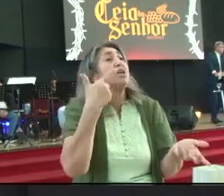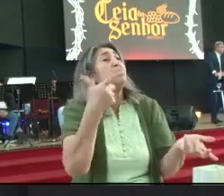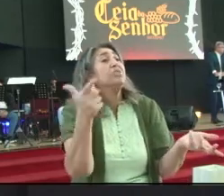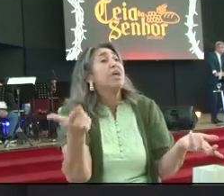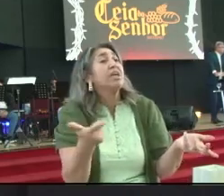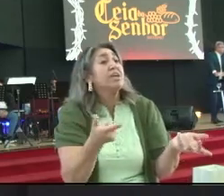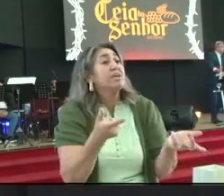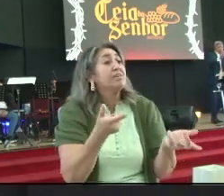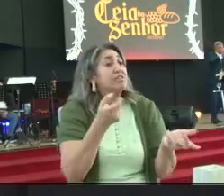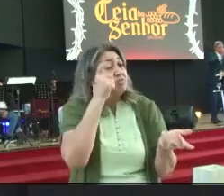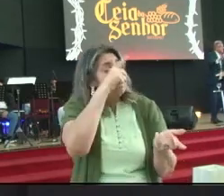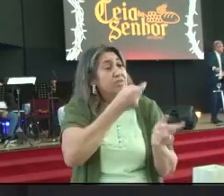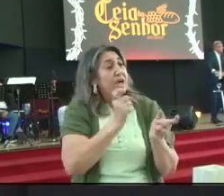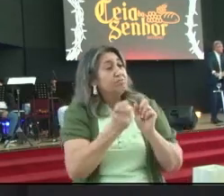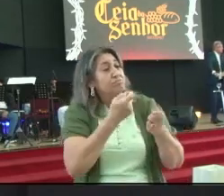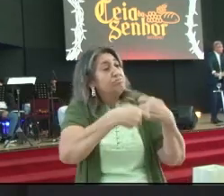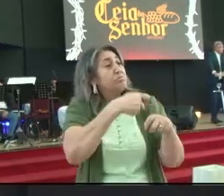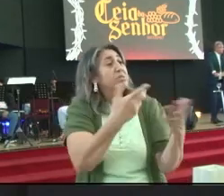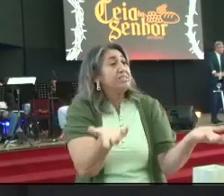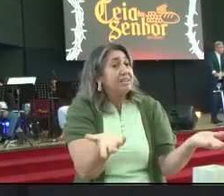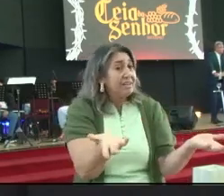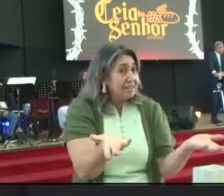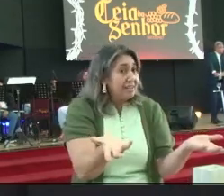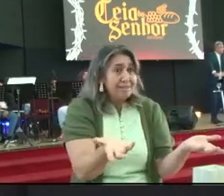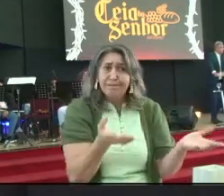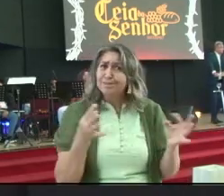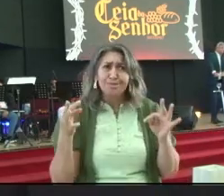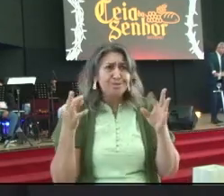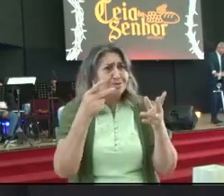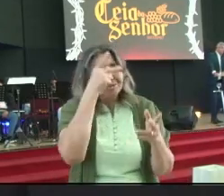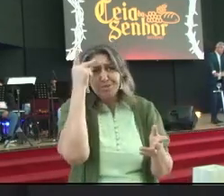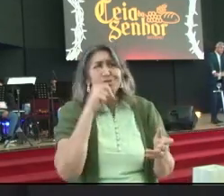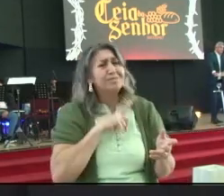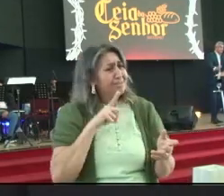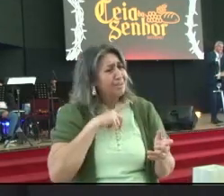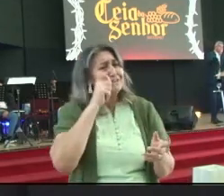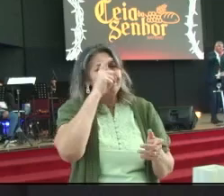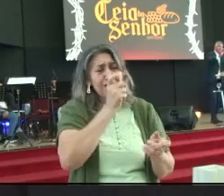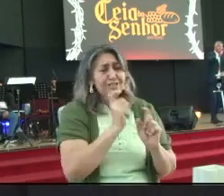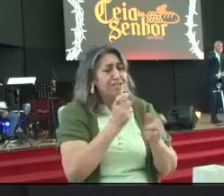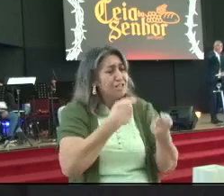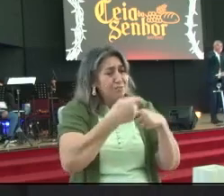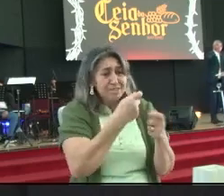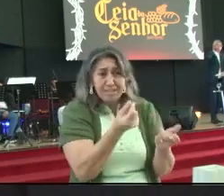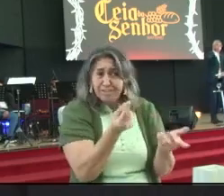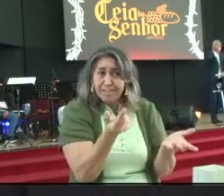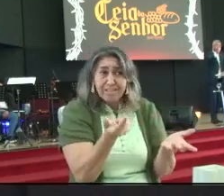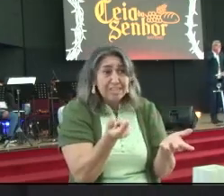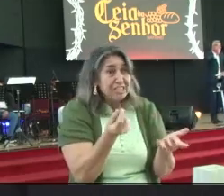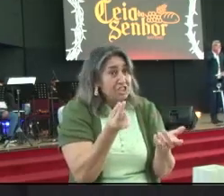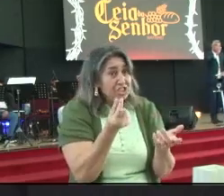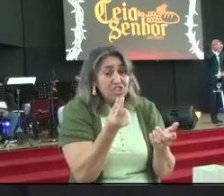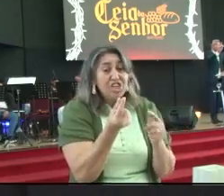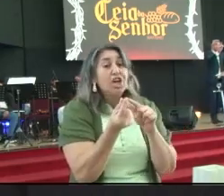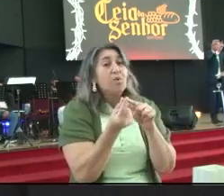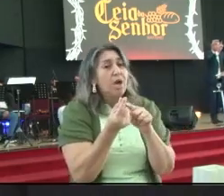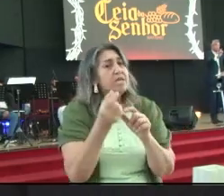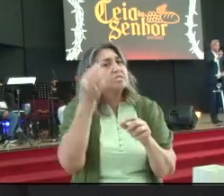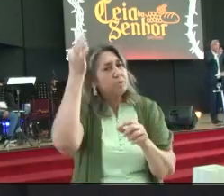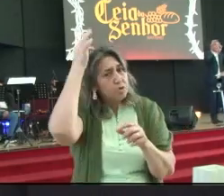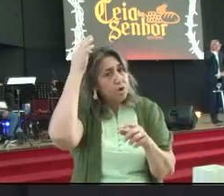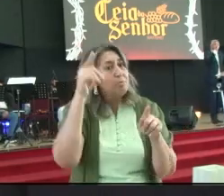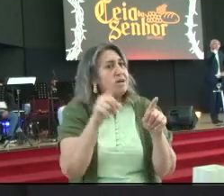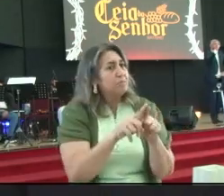tem? Quem não tem, irmãos? Sabe por quê? Dinheiro é espiritual,